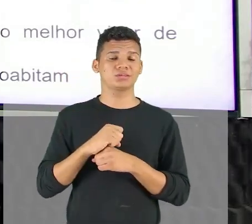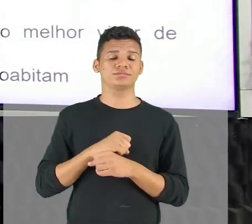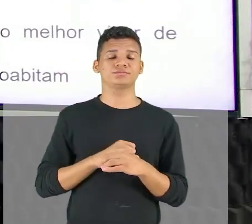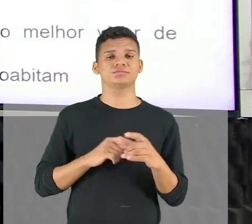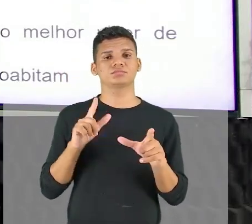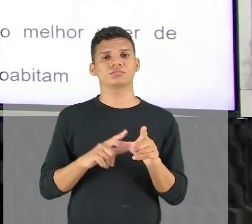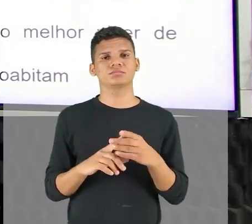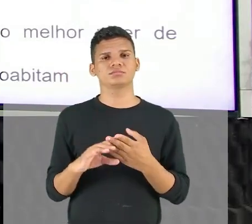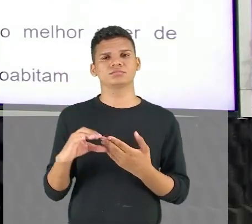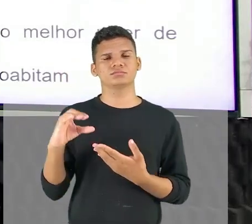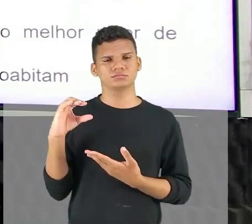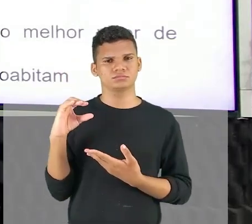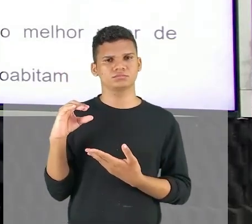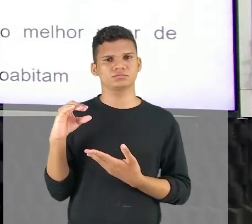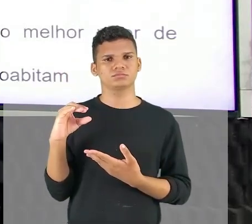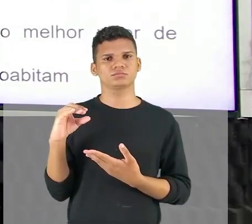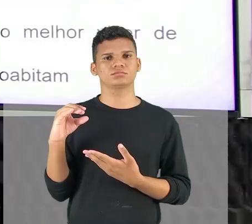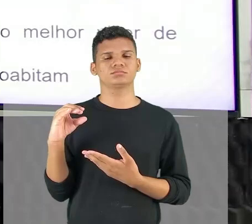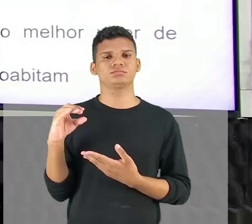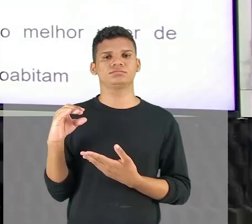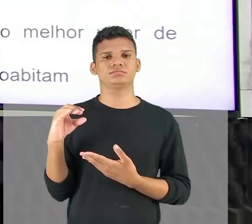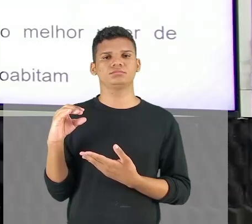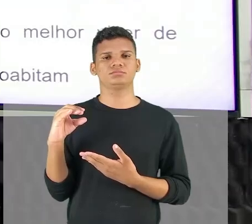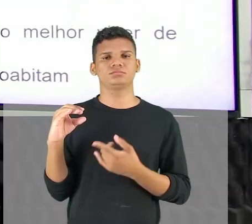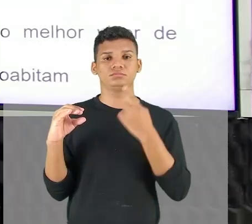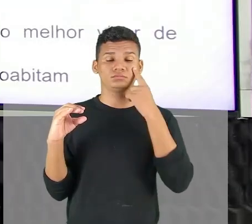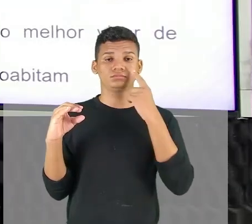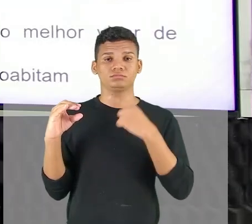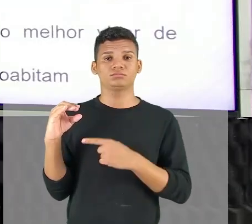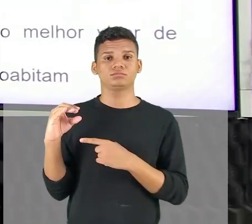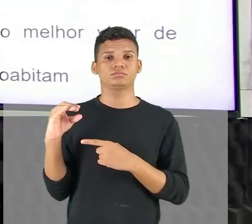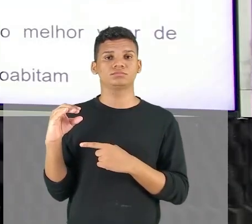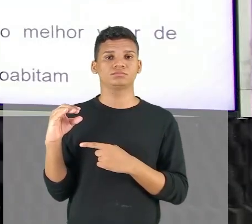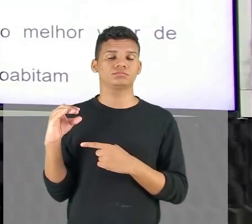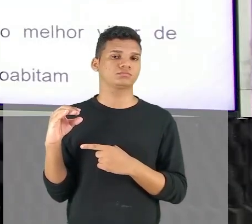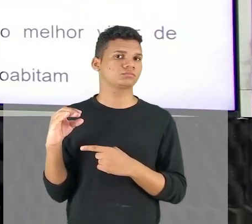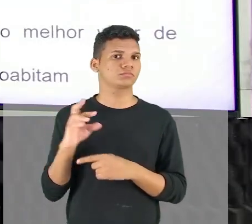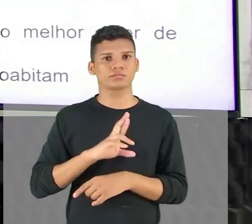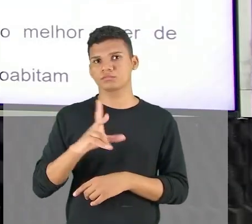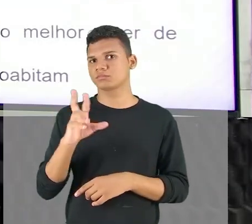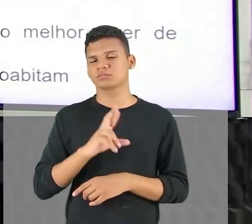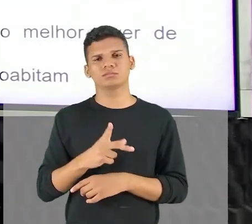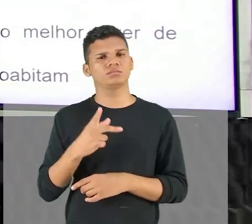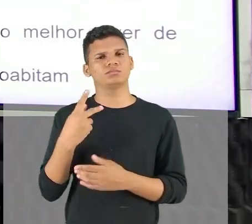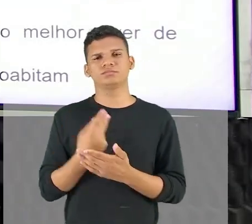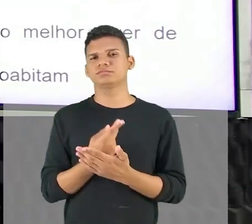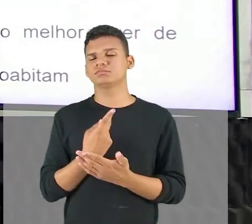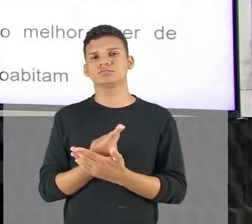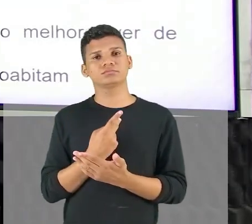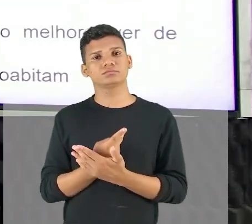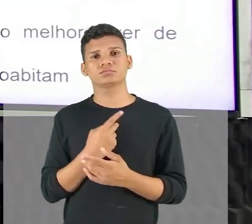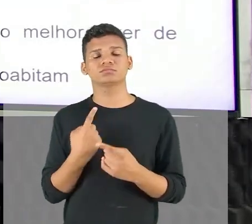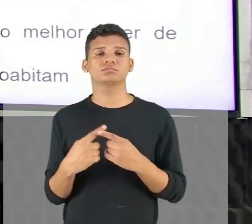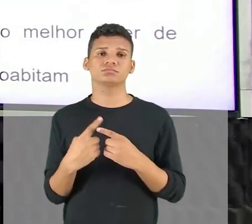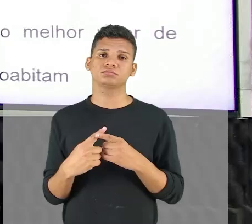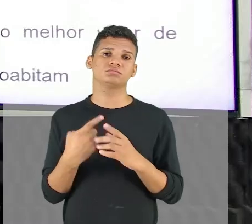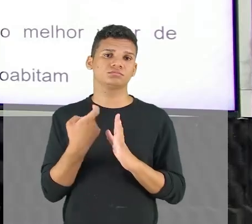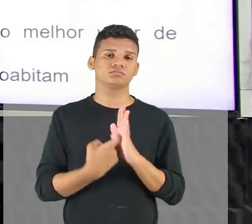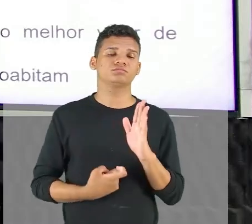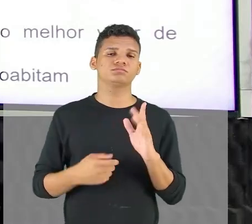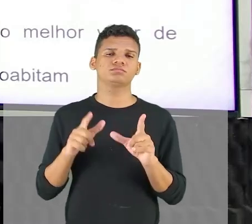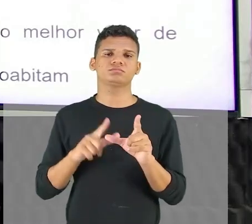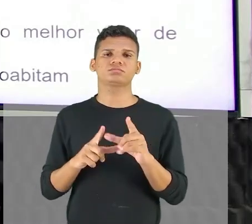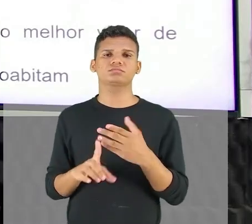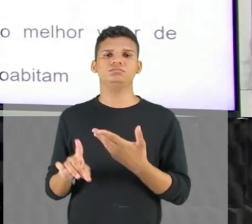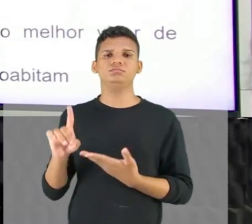C. O espírito de finesse é a melhor porção da mulher. Também não é isso que faz com que os textos converjam entre si. Letra